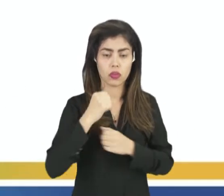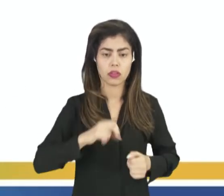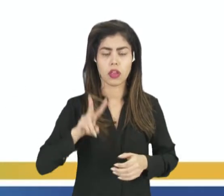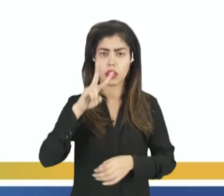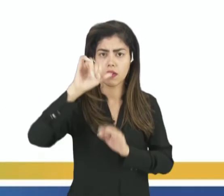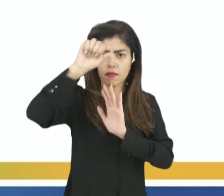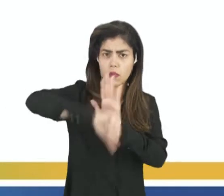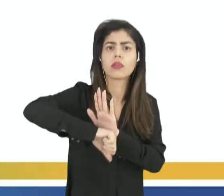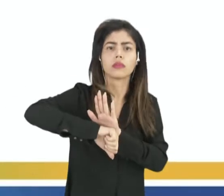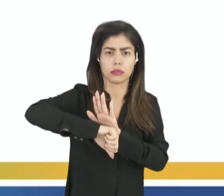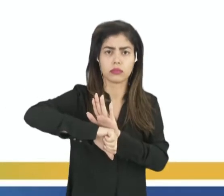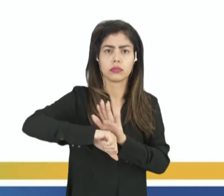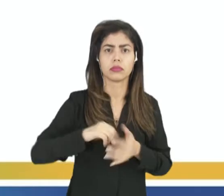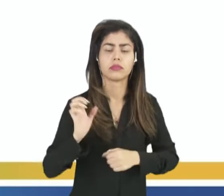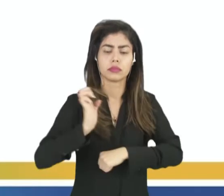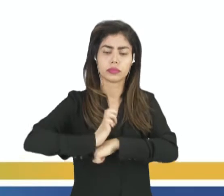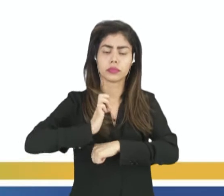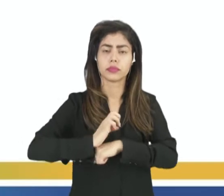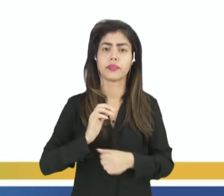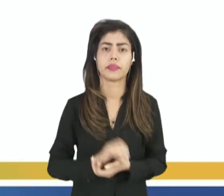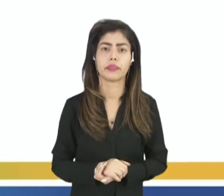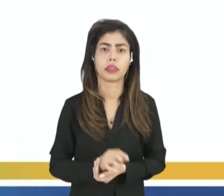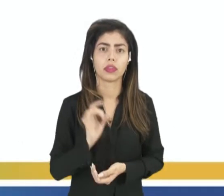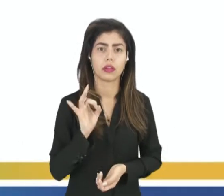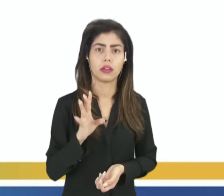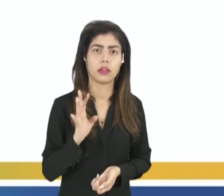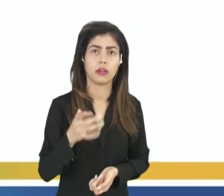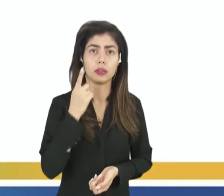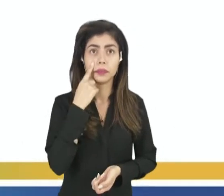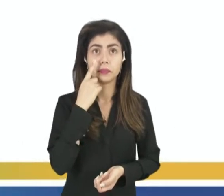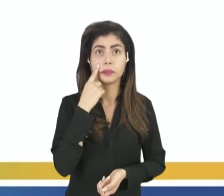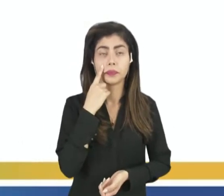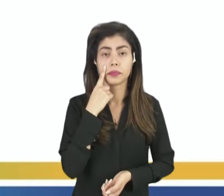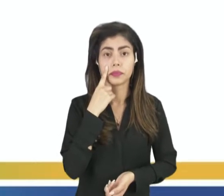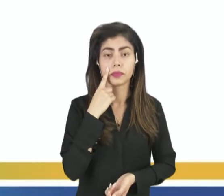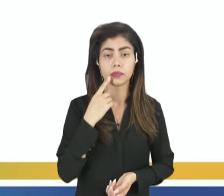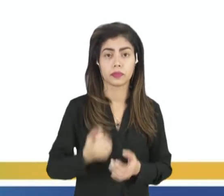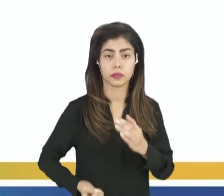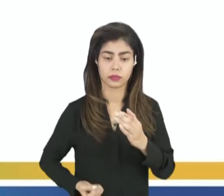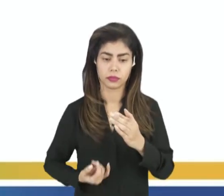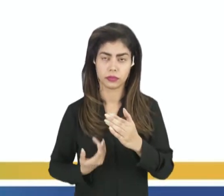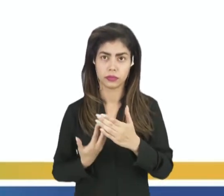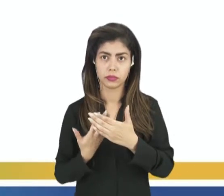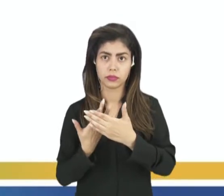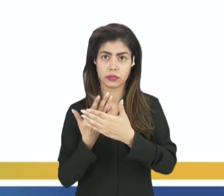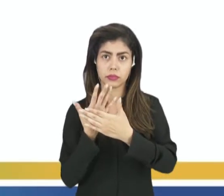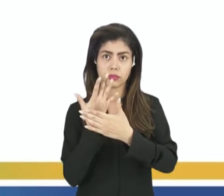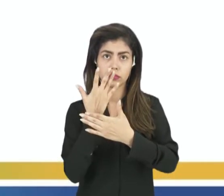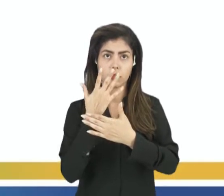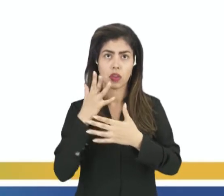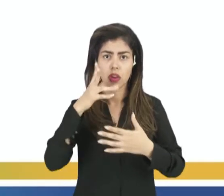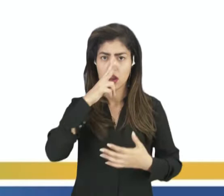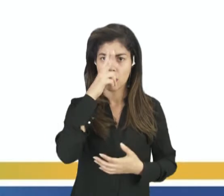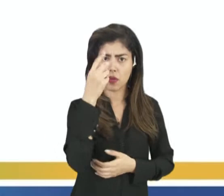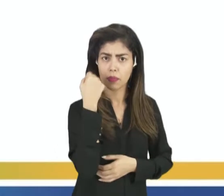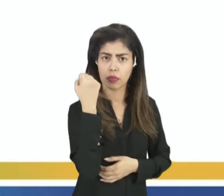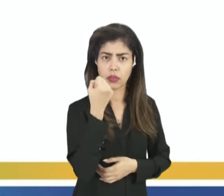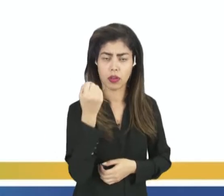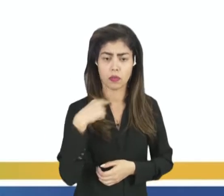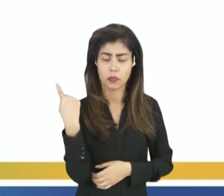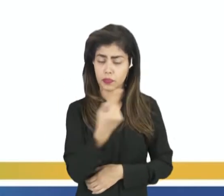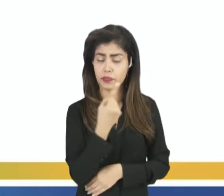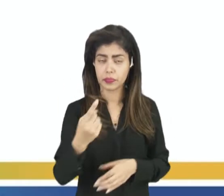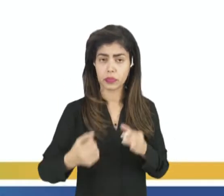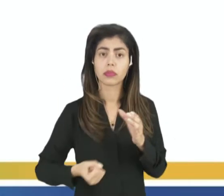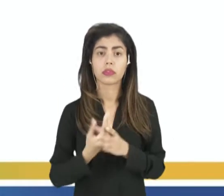violência legítima do Estado. Então, só criando, e vejam que esse gigante emerge, né, que é um poder que nós mesmos criamos.